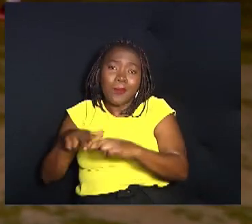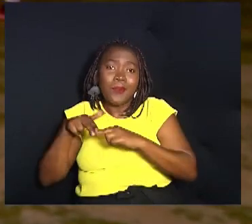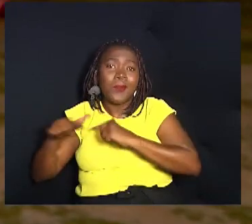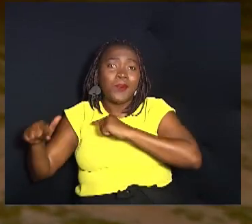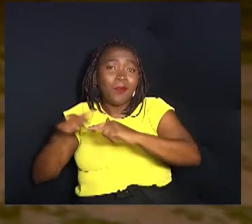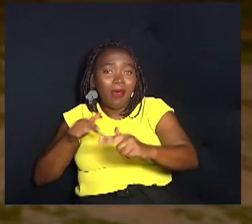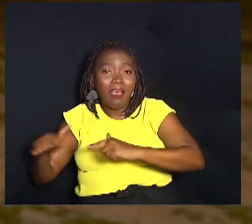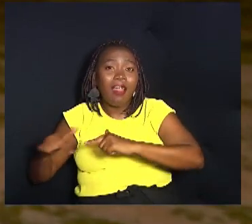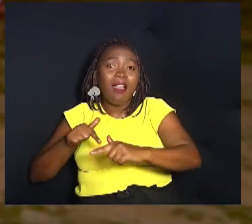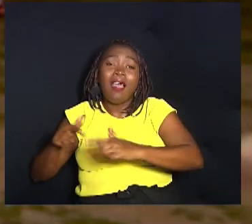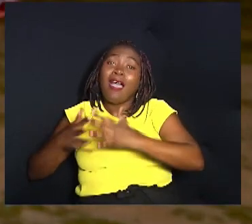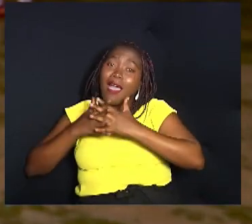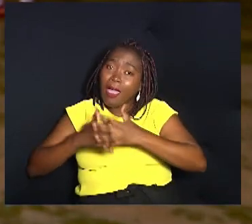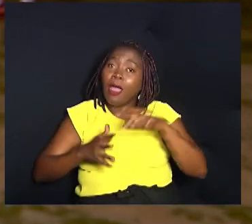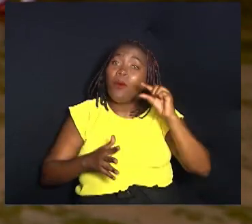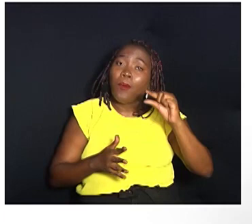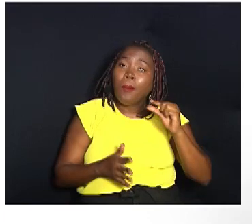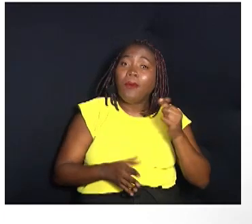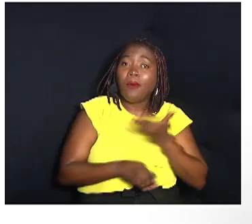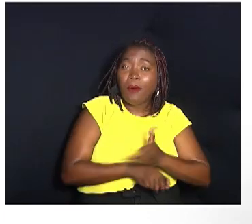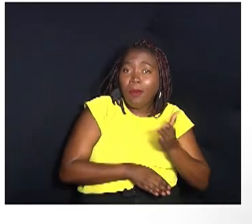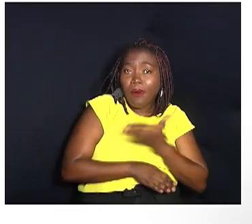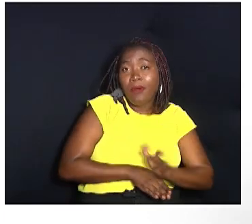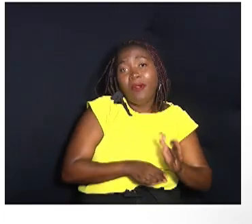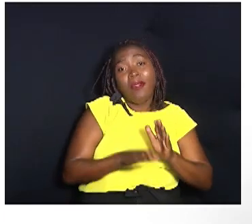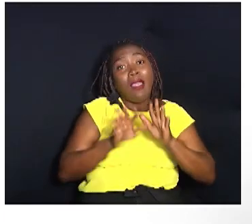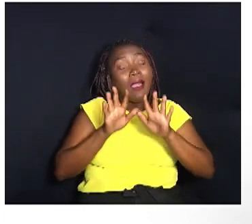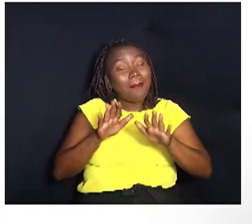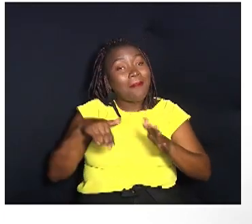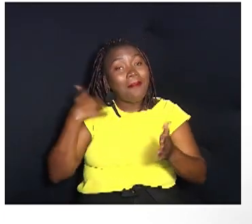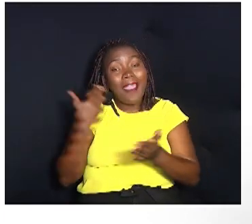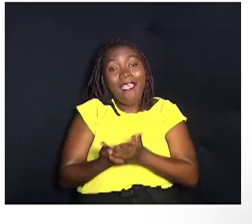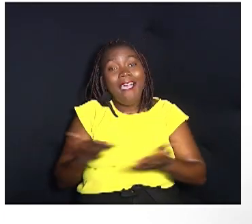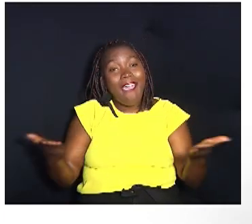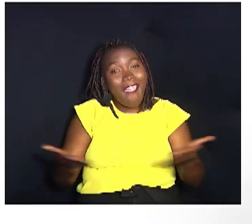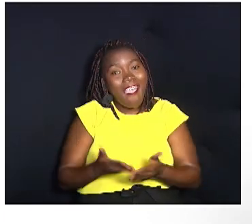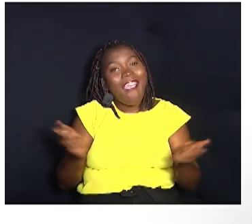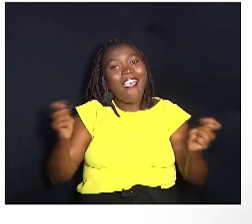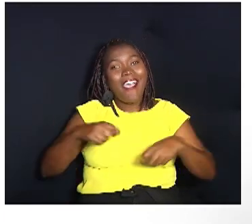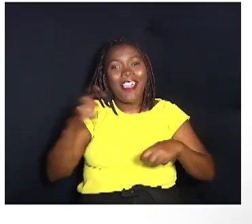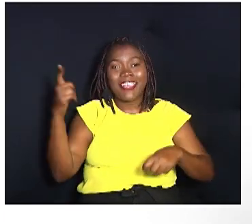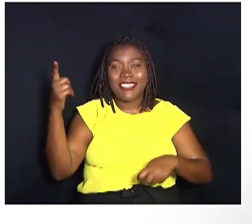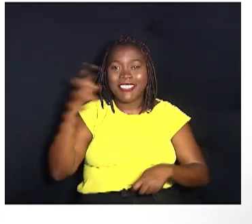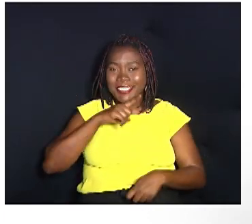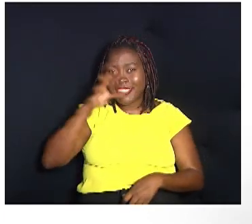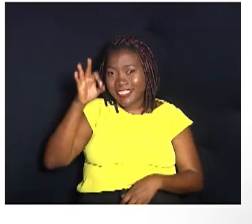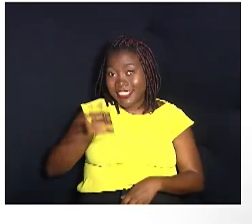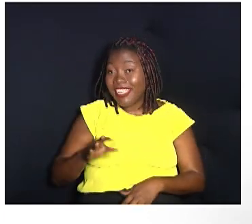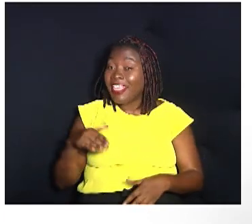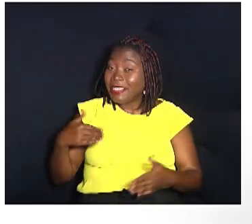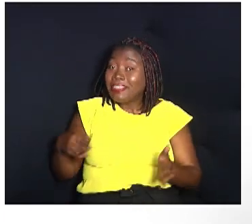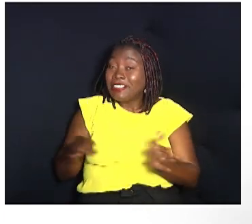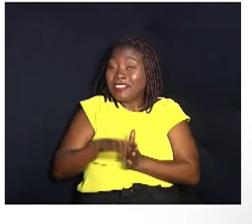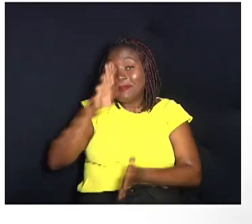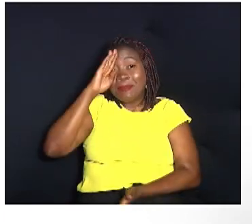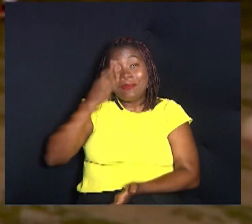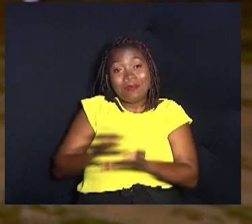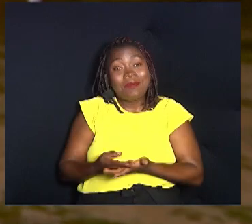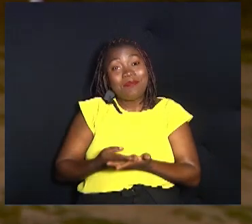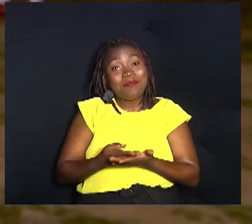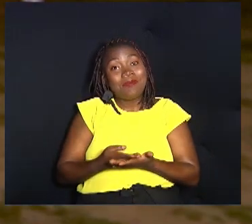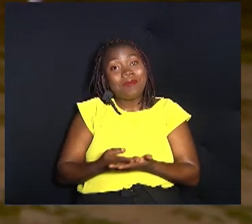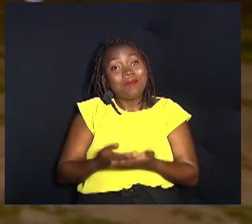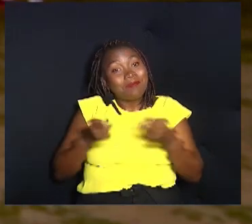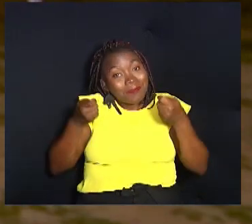vezes trabalhando um pouquinho o nosso planejamento, mas até agora vem dado tudo certo e a gente chega bastante acreditado, bastante pé